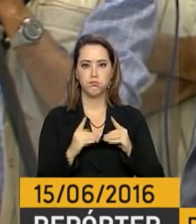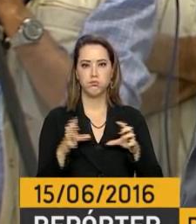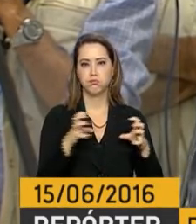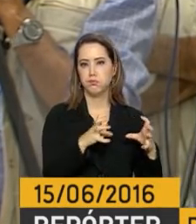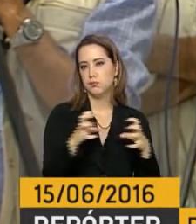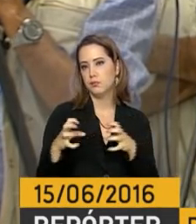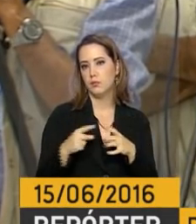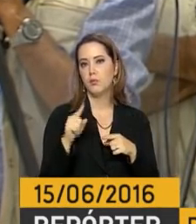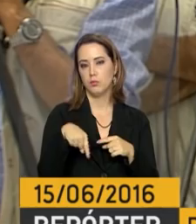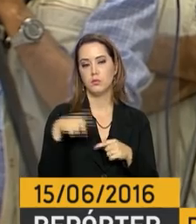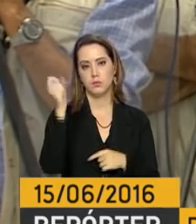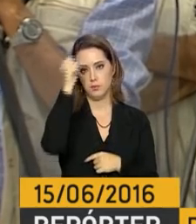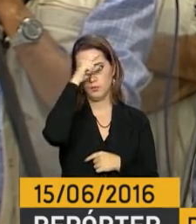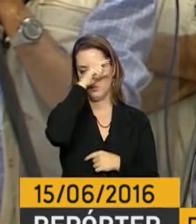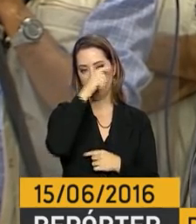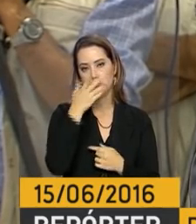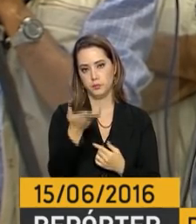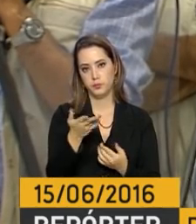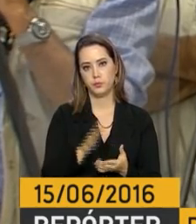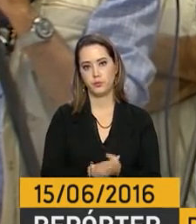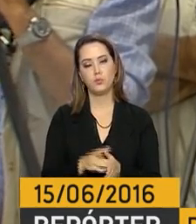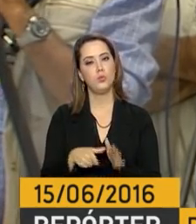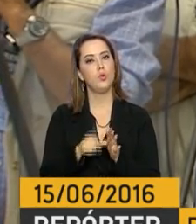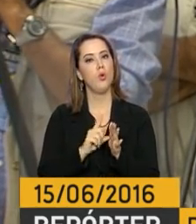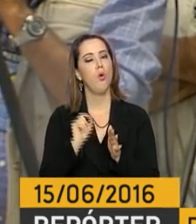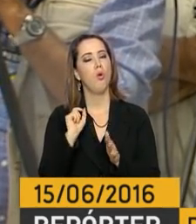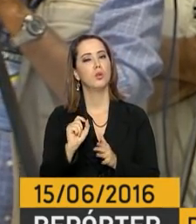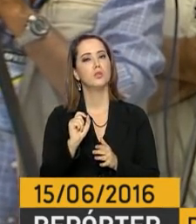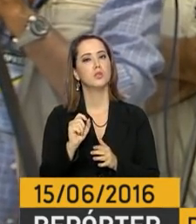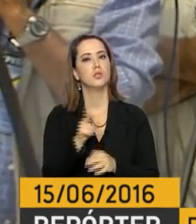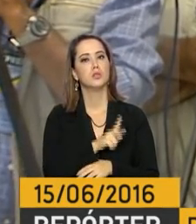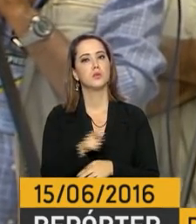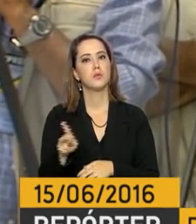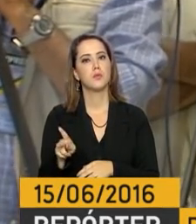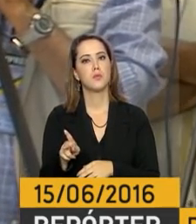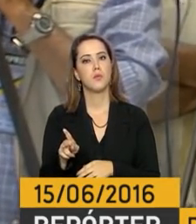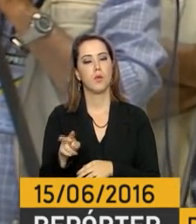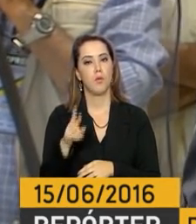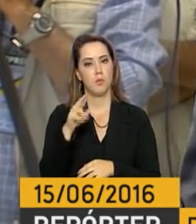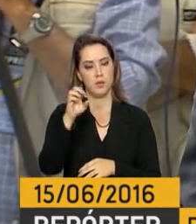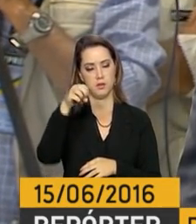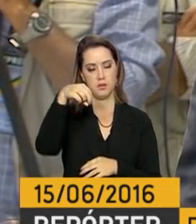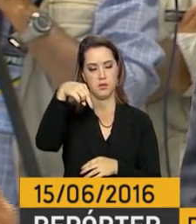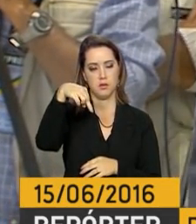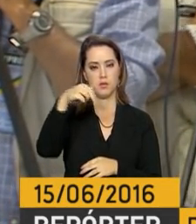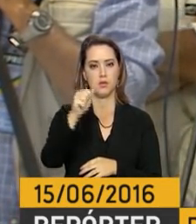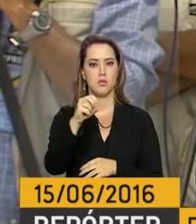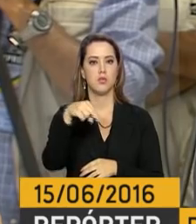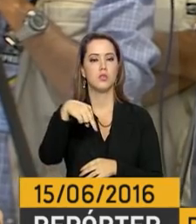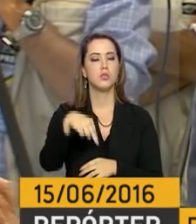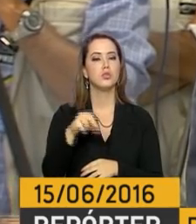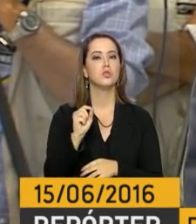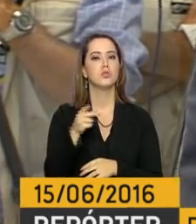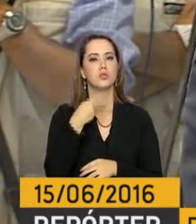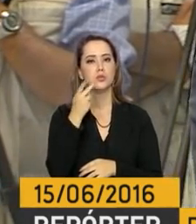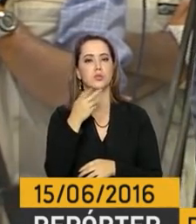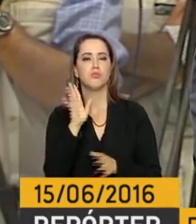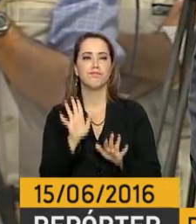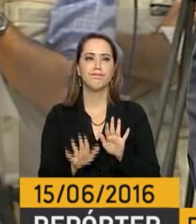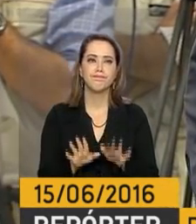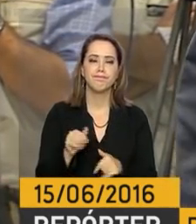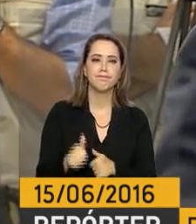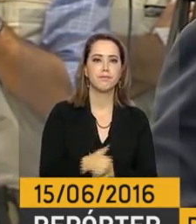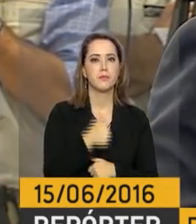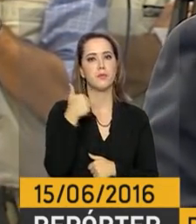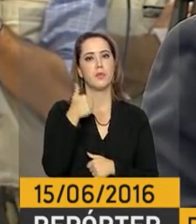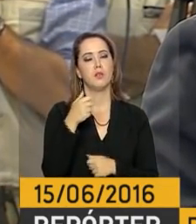mais difícil. Ontem o presidente do senado, Renan Calheiros, eh disse que talvez não fosse conveniente encaminhar essa proposta enquanto